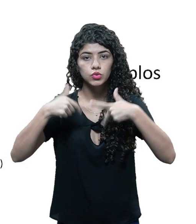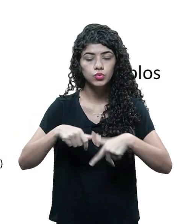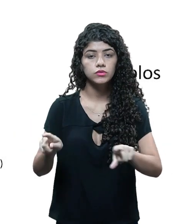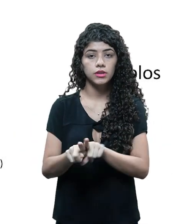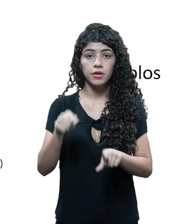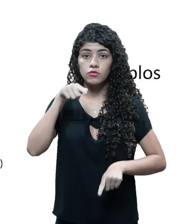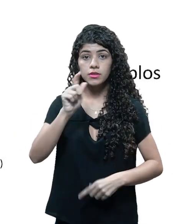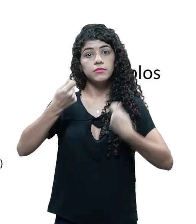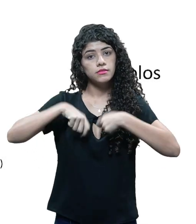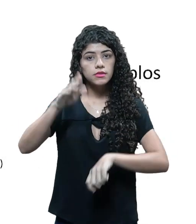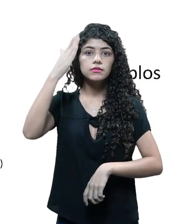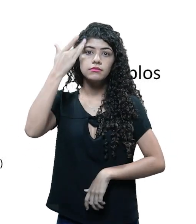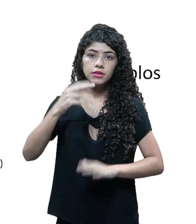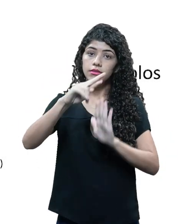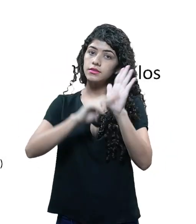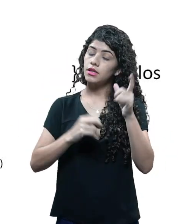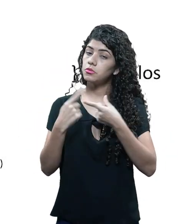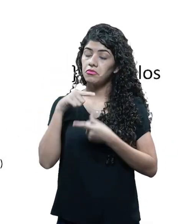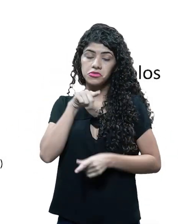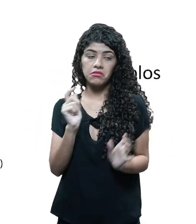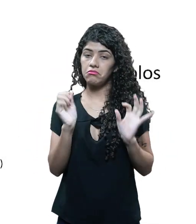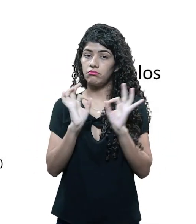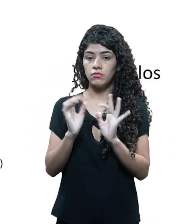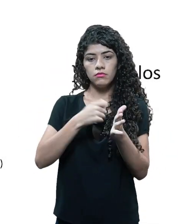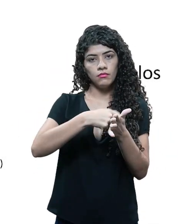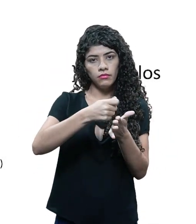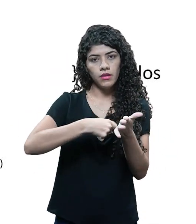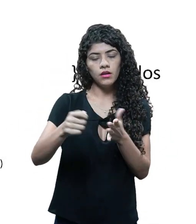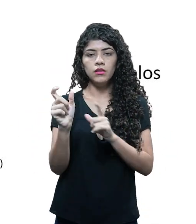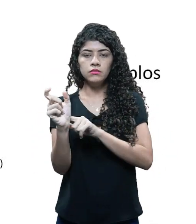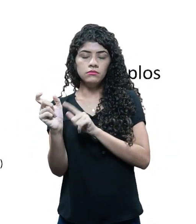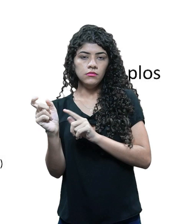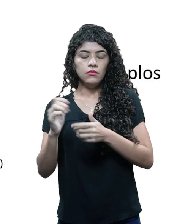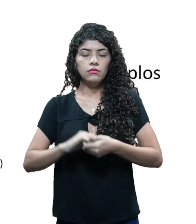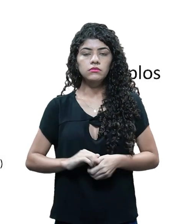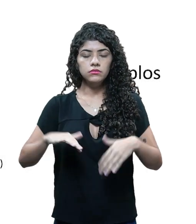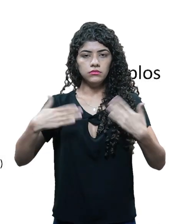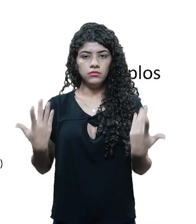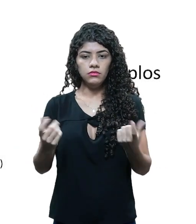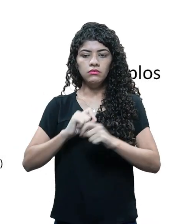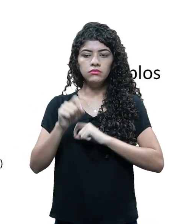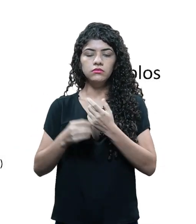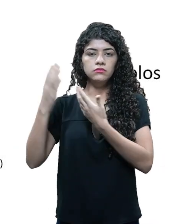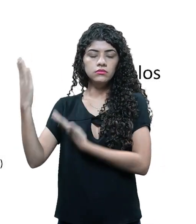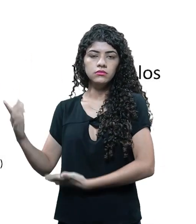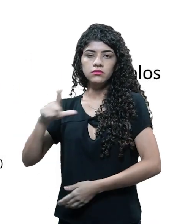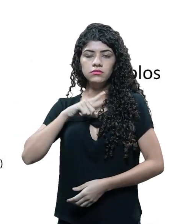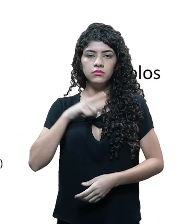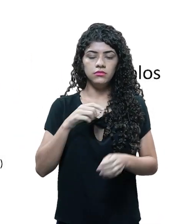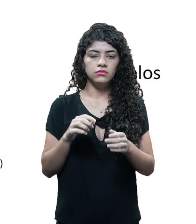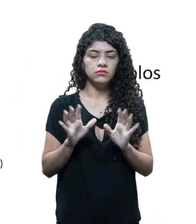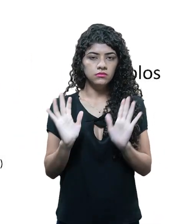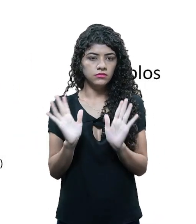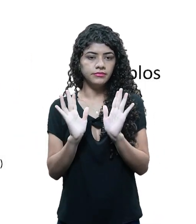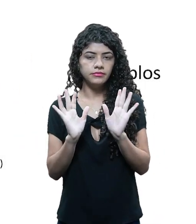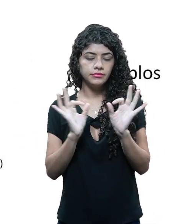você precisa saber das regras, porque é você que vai colocar, né, as palavras no programa. Então, o Master Scenes, ele tem essas